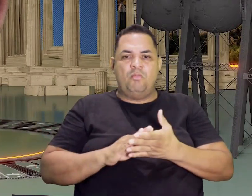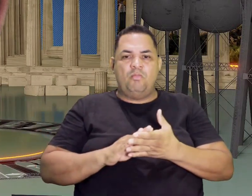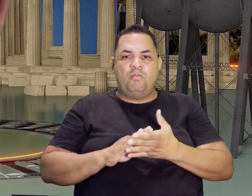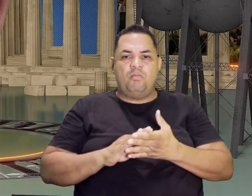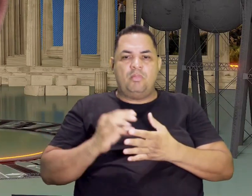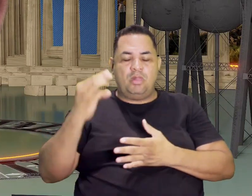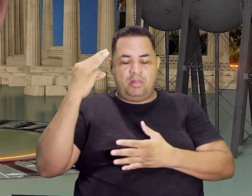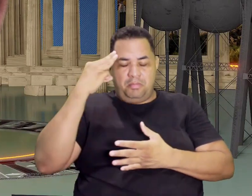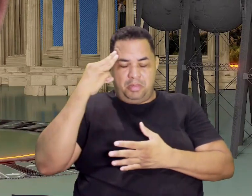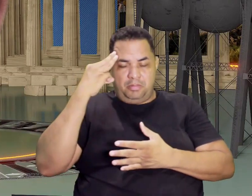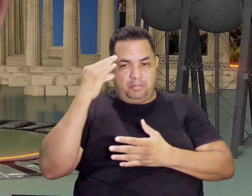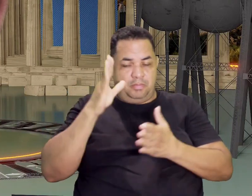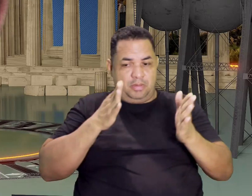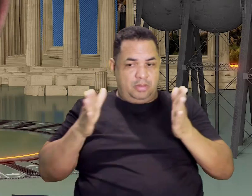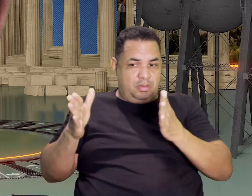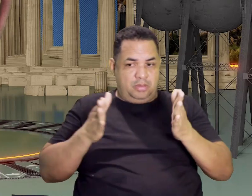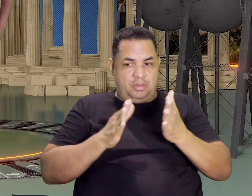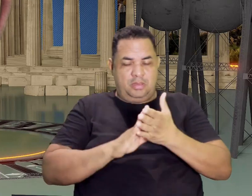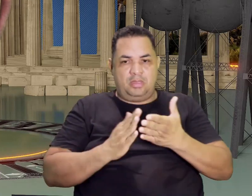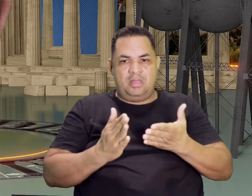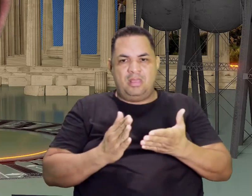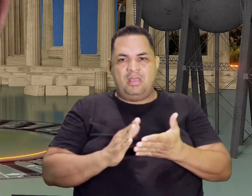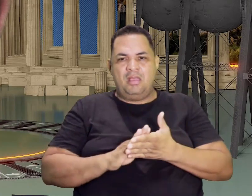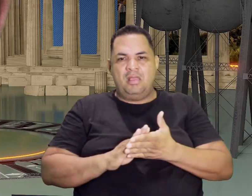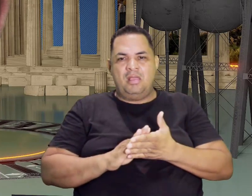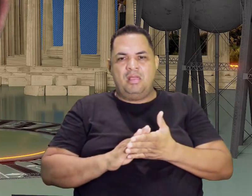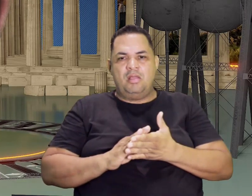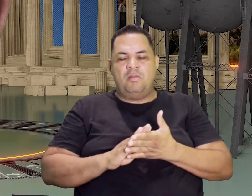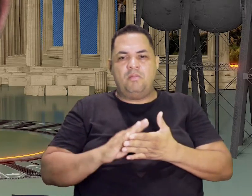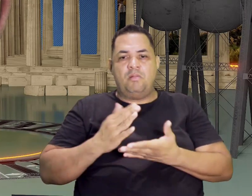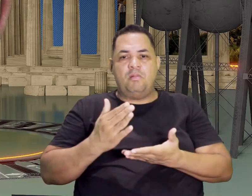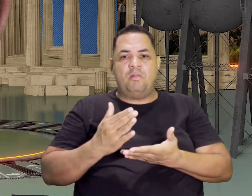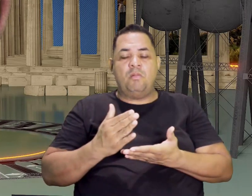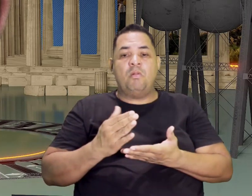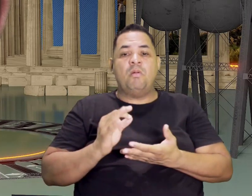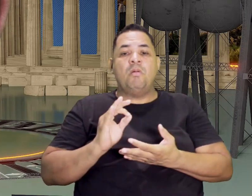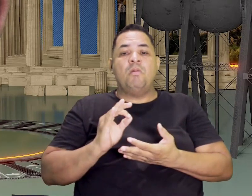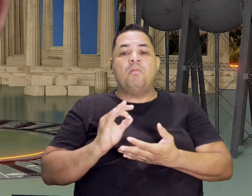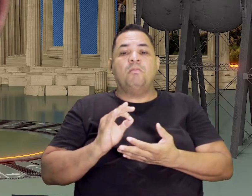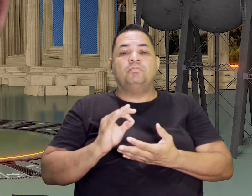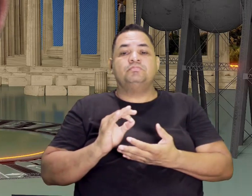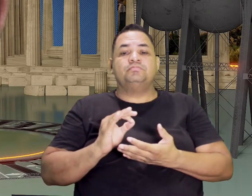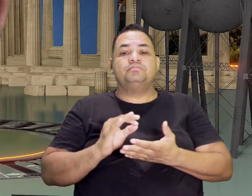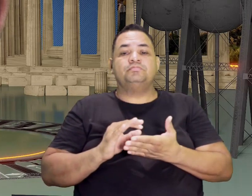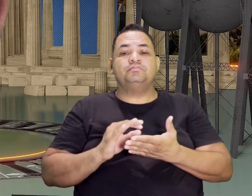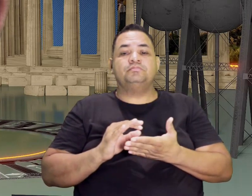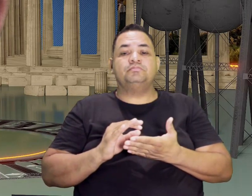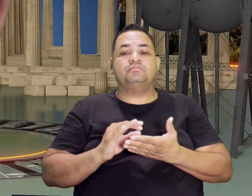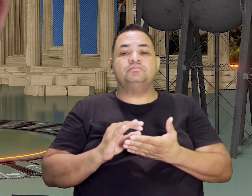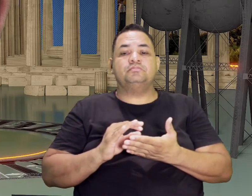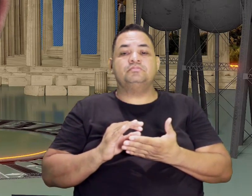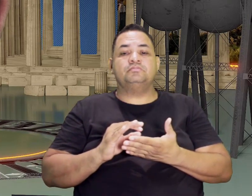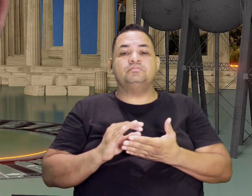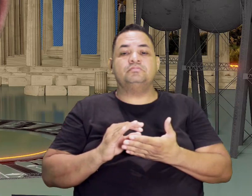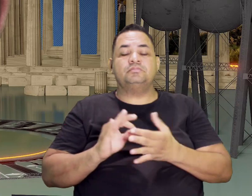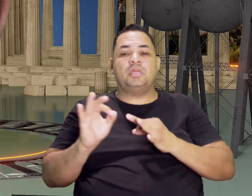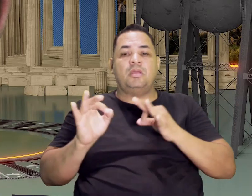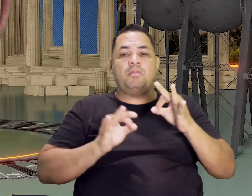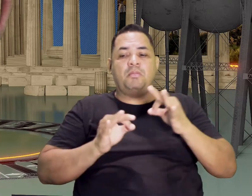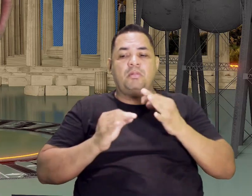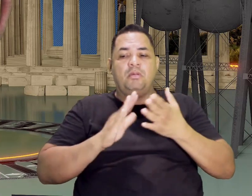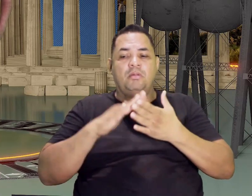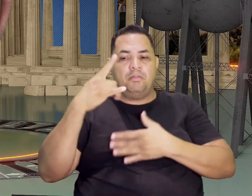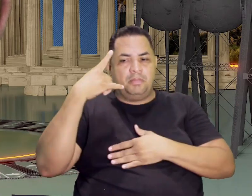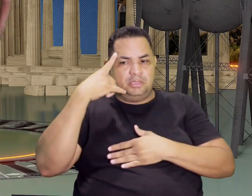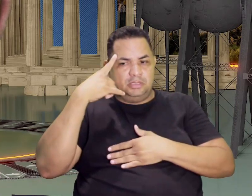As mentes pensantes da época, da Idade Média, que era o dogmatismo, né, que funcionava, ou seja, era uma forma de